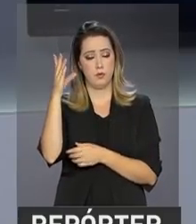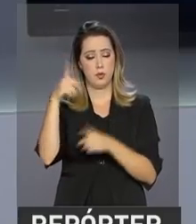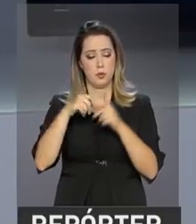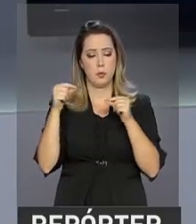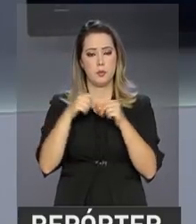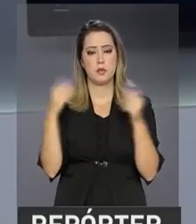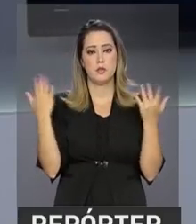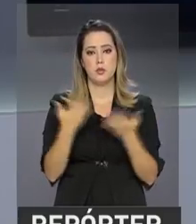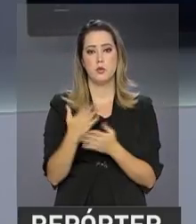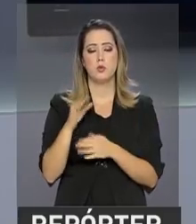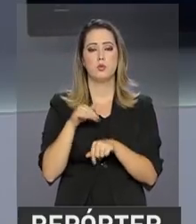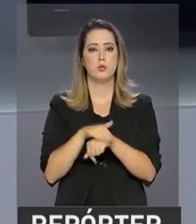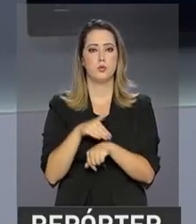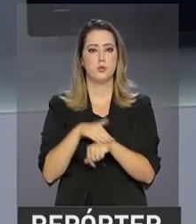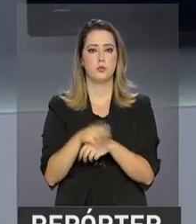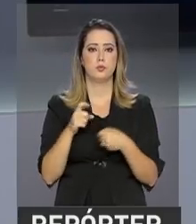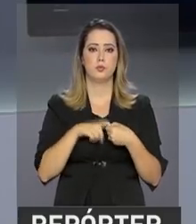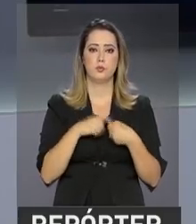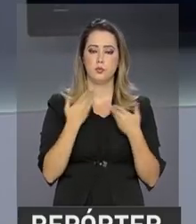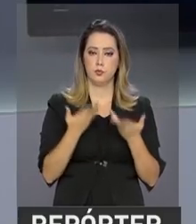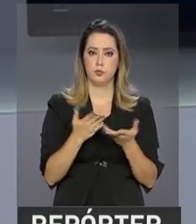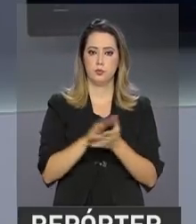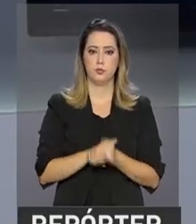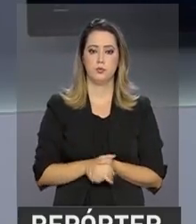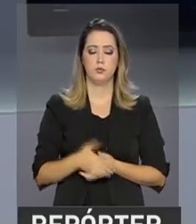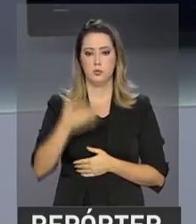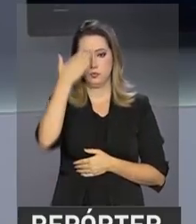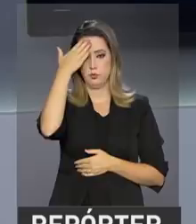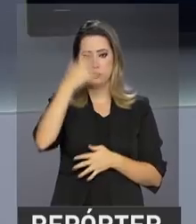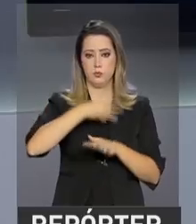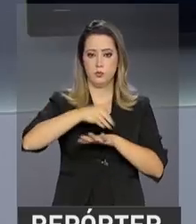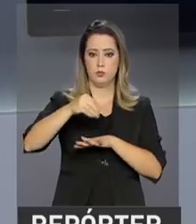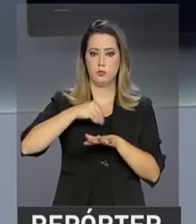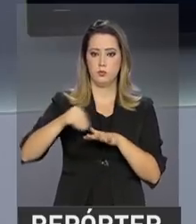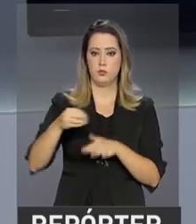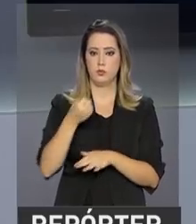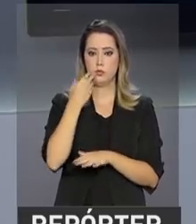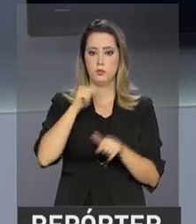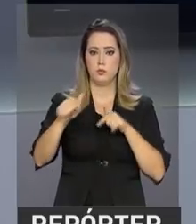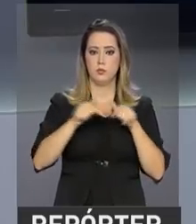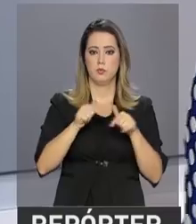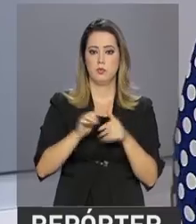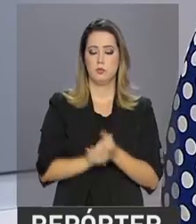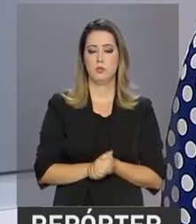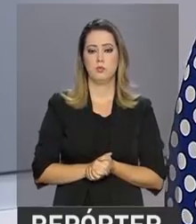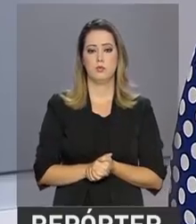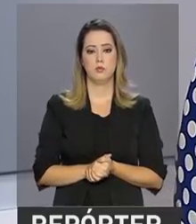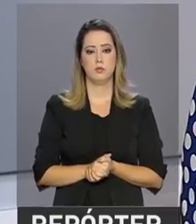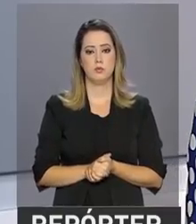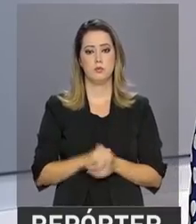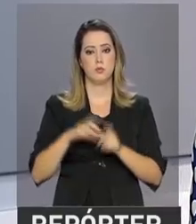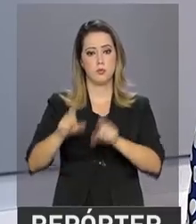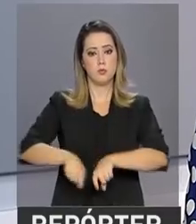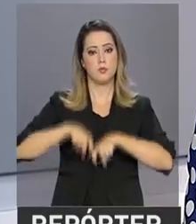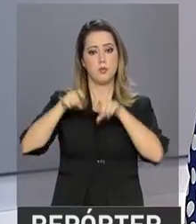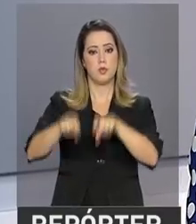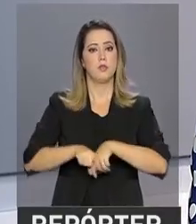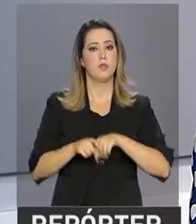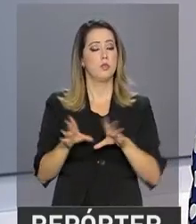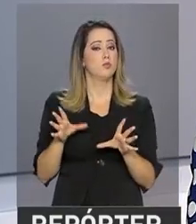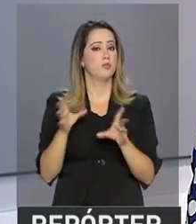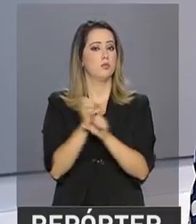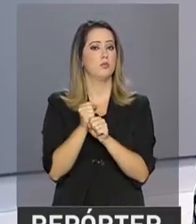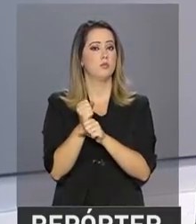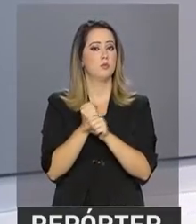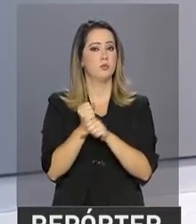hoje no fim da noite voltamos ao estúdio com você obrigada pelas informações lana bom trabalho pra você o agronegócio deve fechar o ano